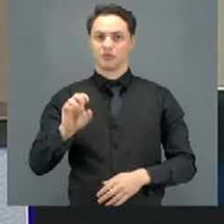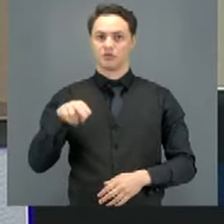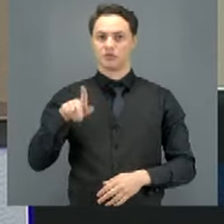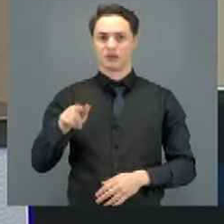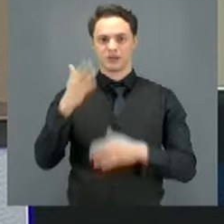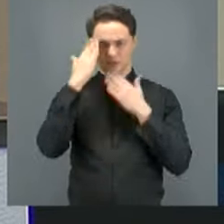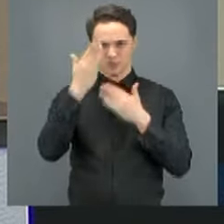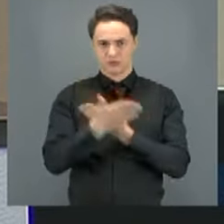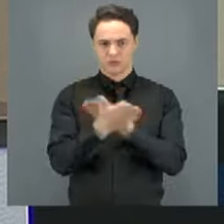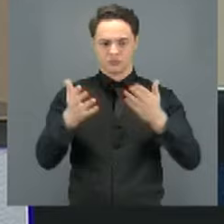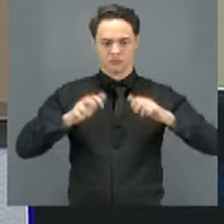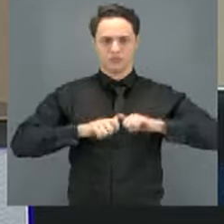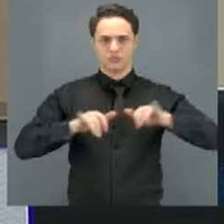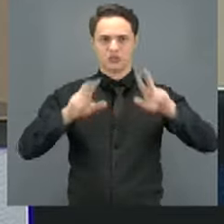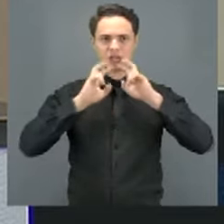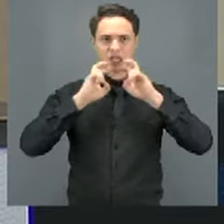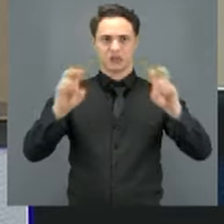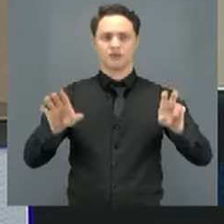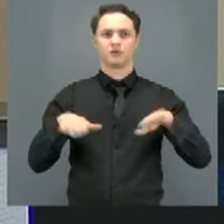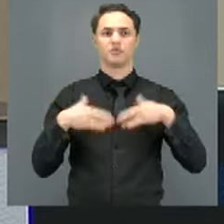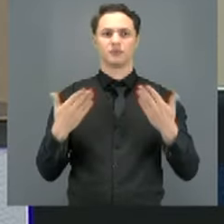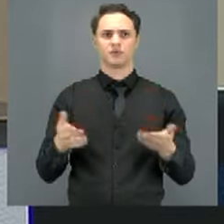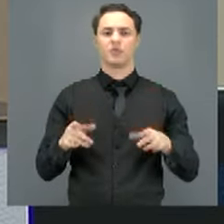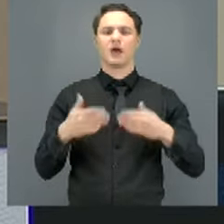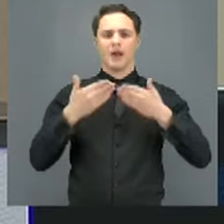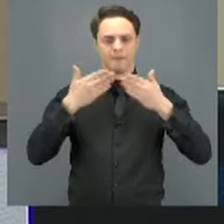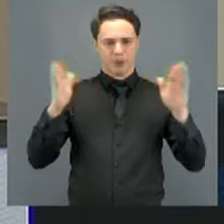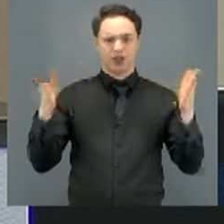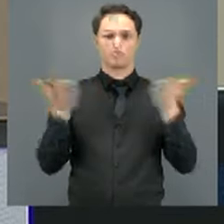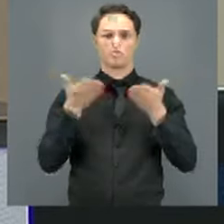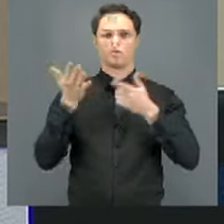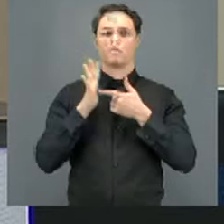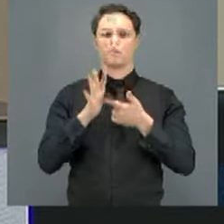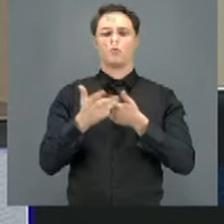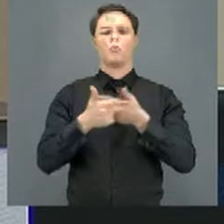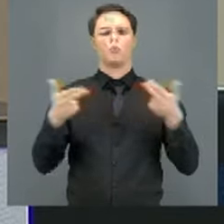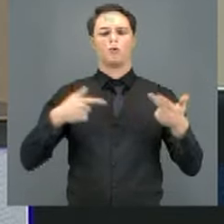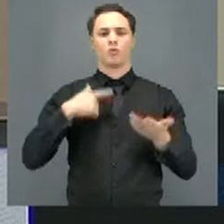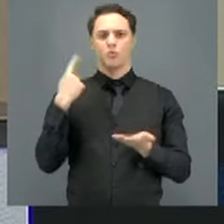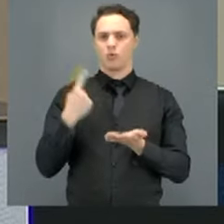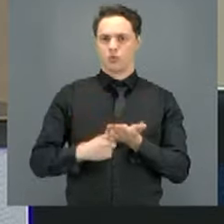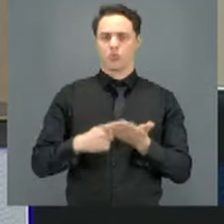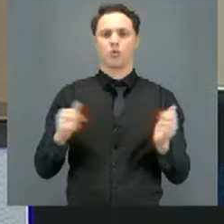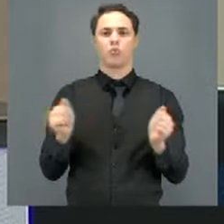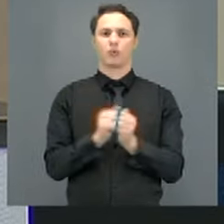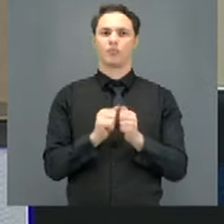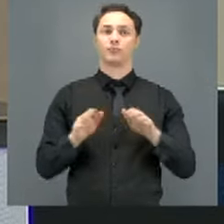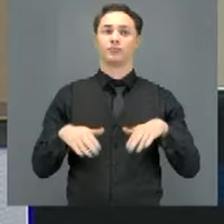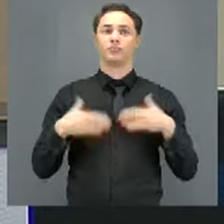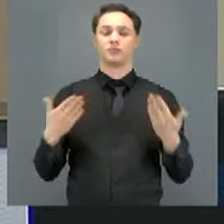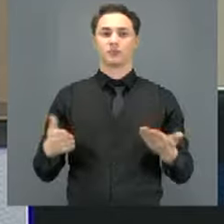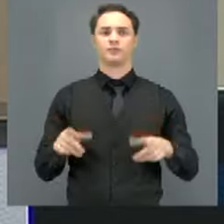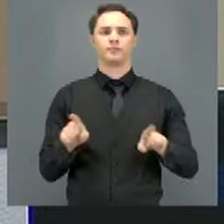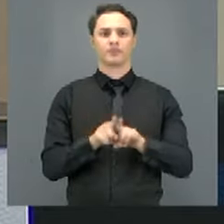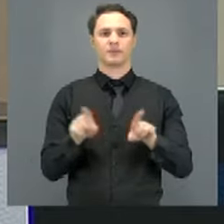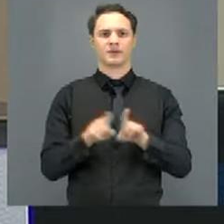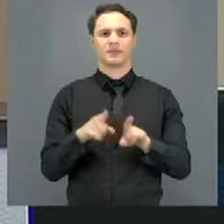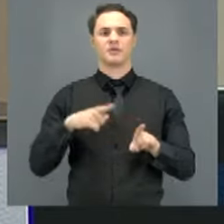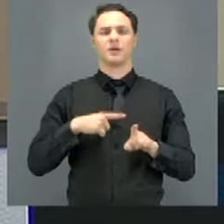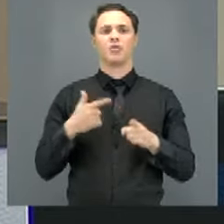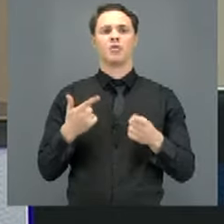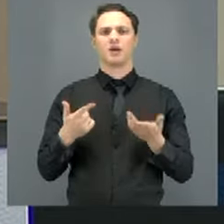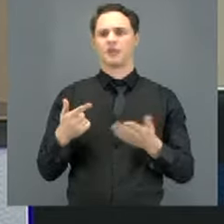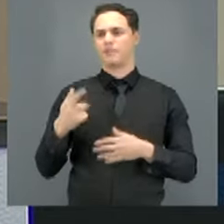que ecoam o nosso grito. A Caixa Preta foi aberta, foi o nosso compromisso. Essa relação